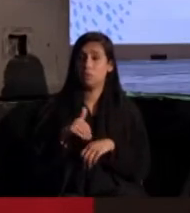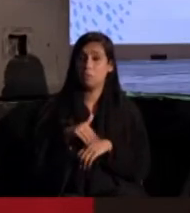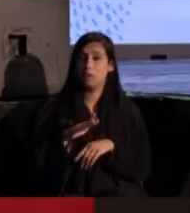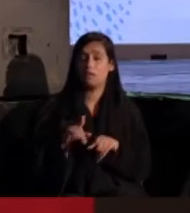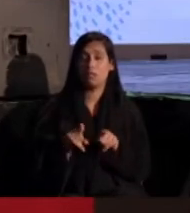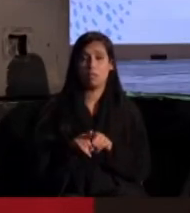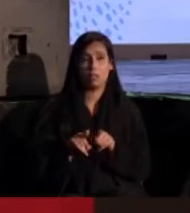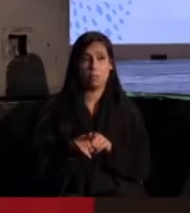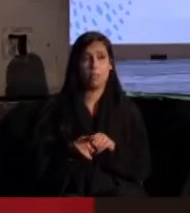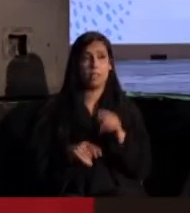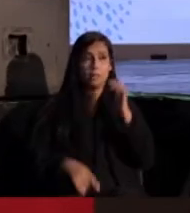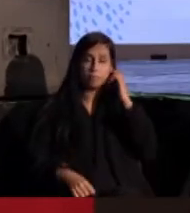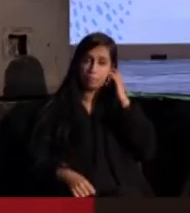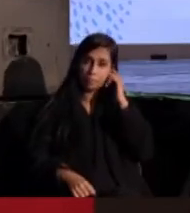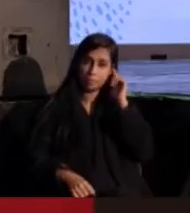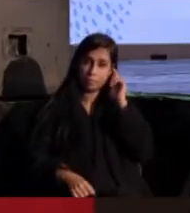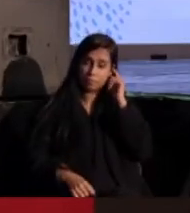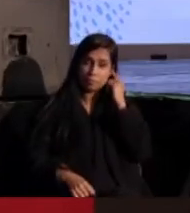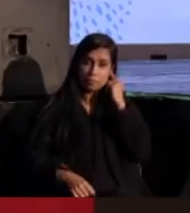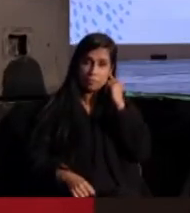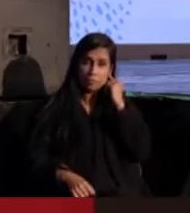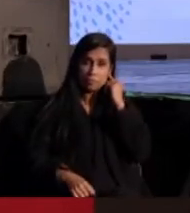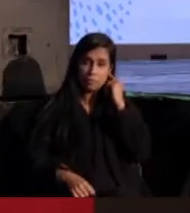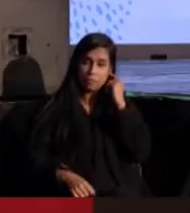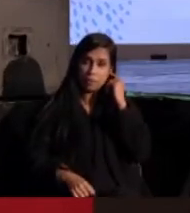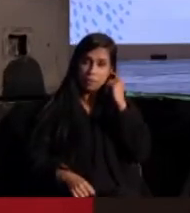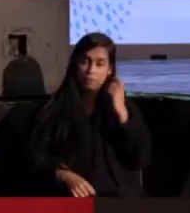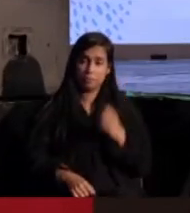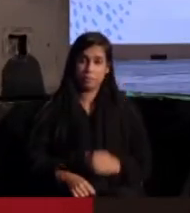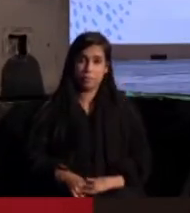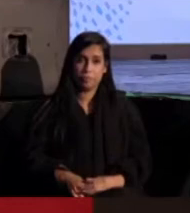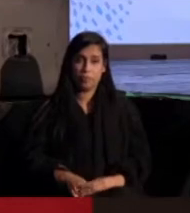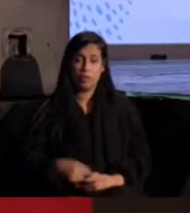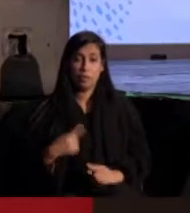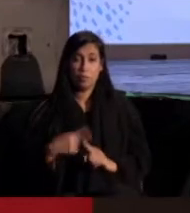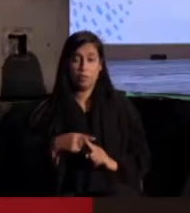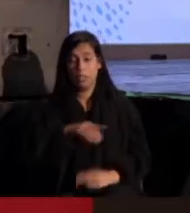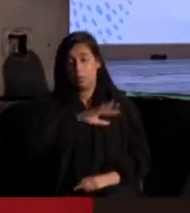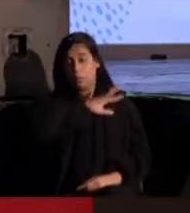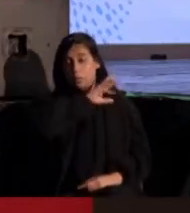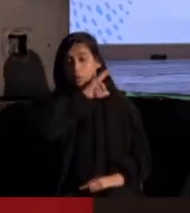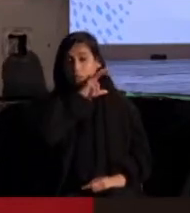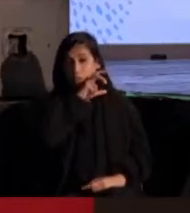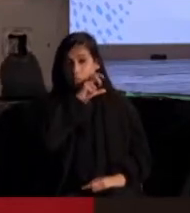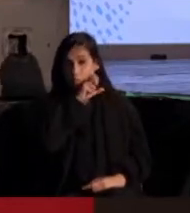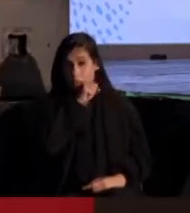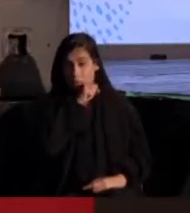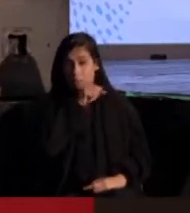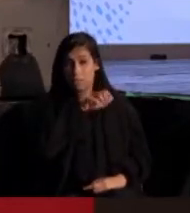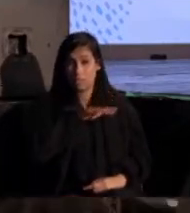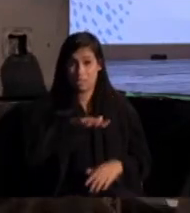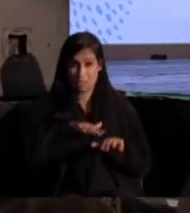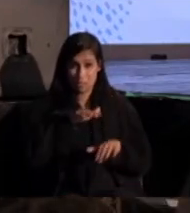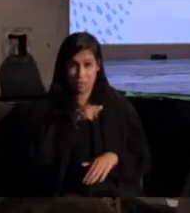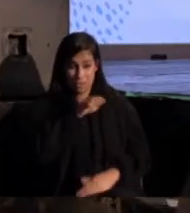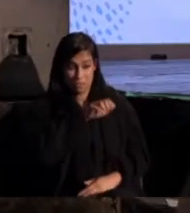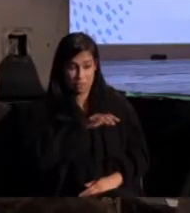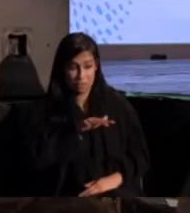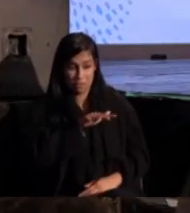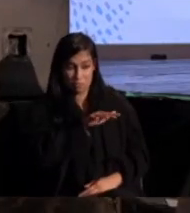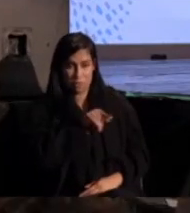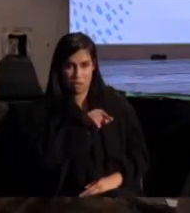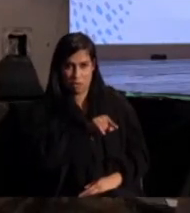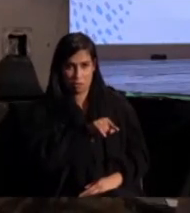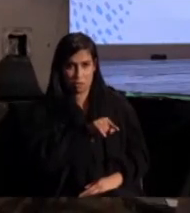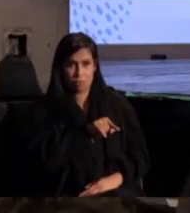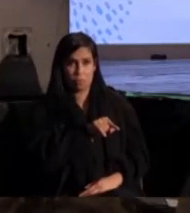a produção de consumo humano, para alimento humano, porque o animal que ele tem lá não é criado com base na produção